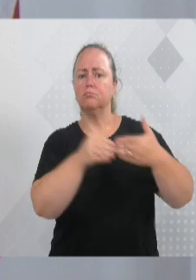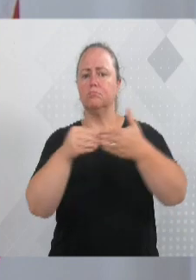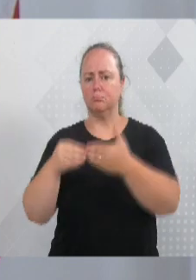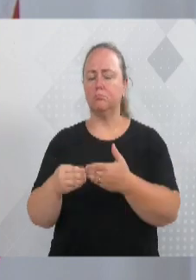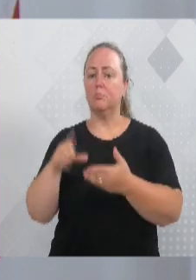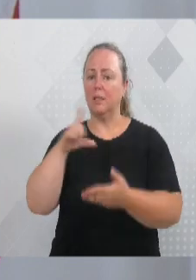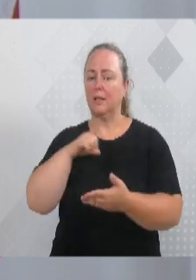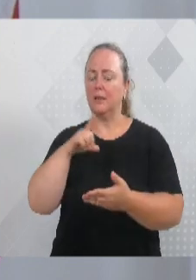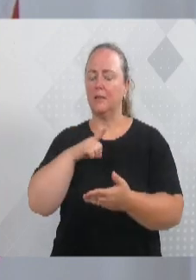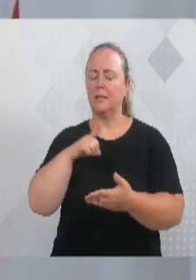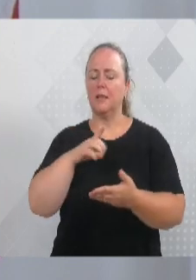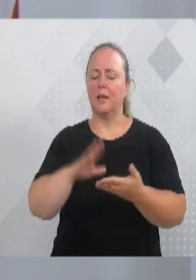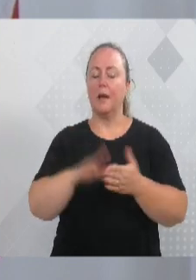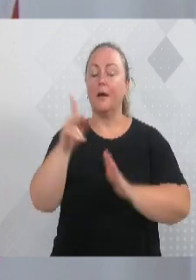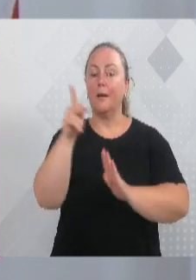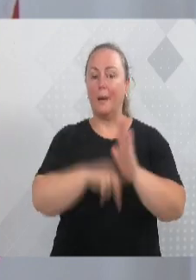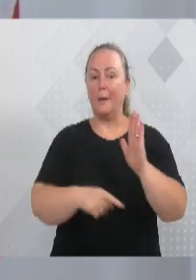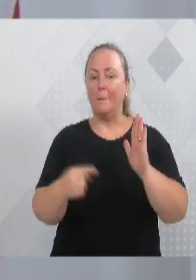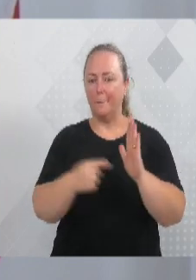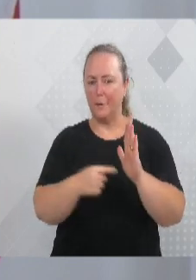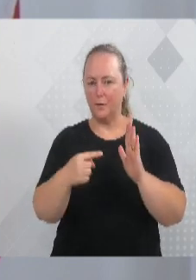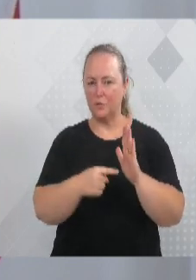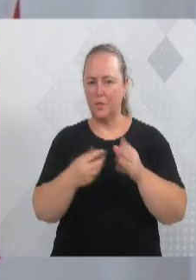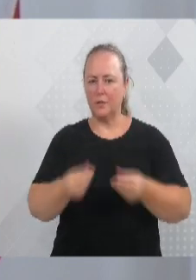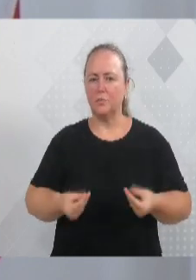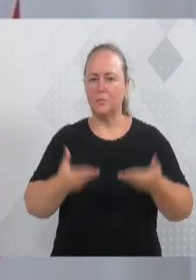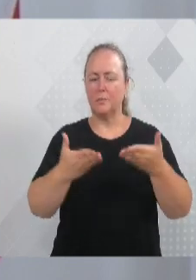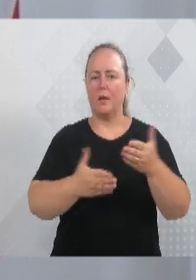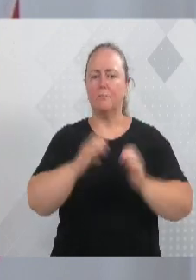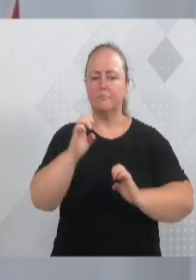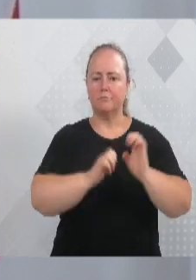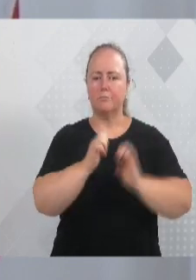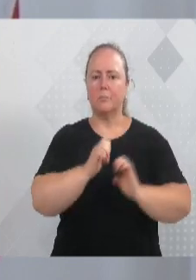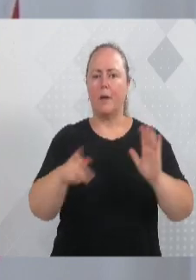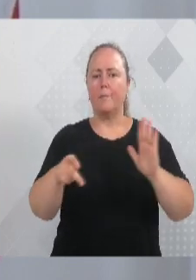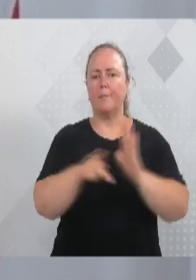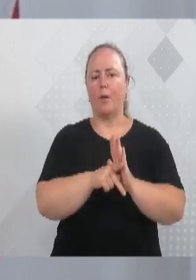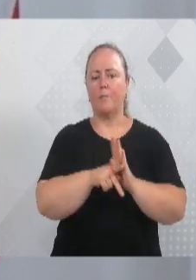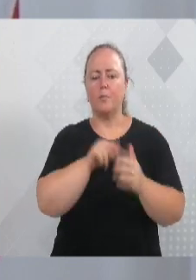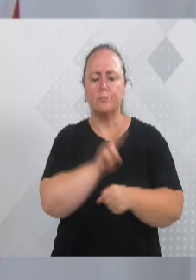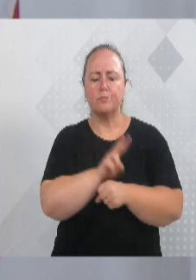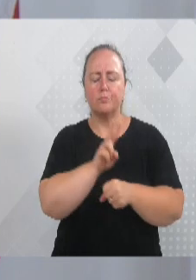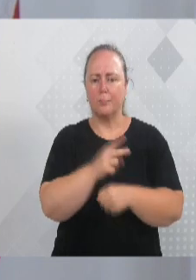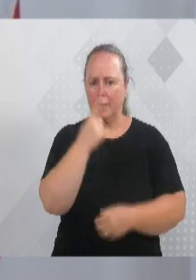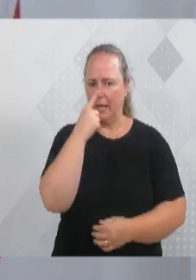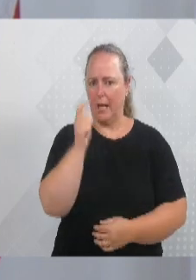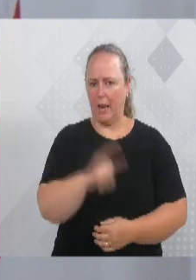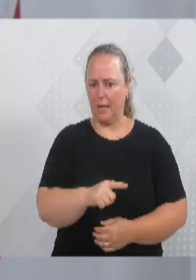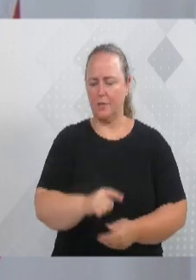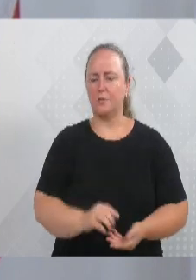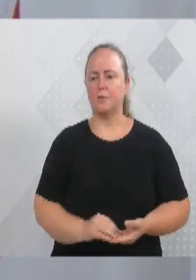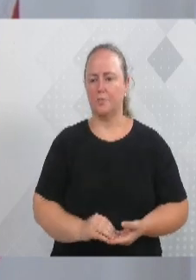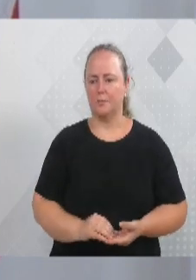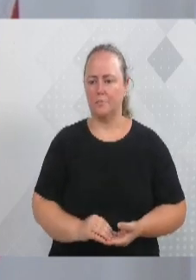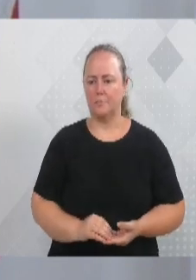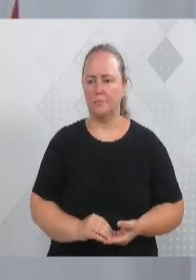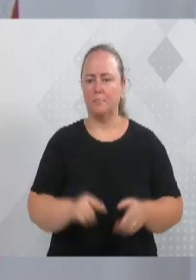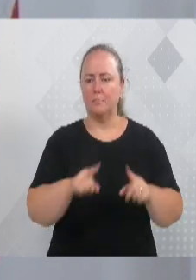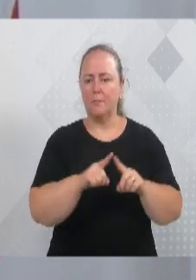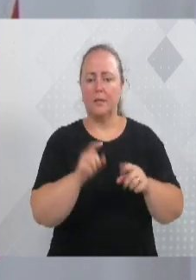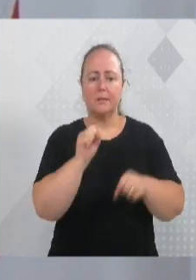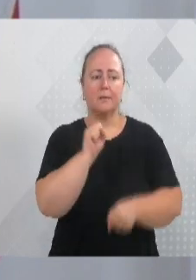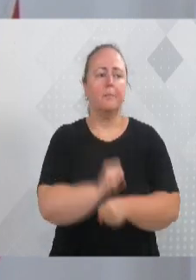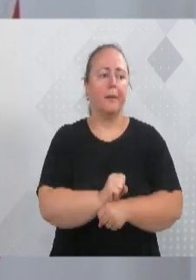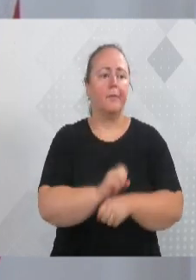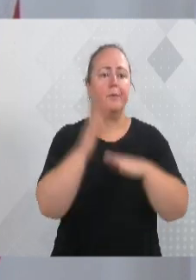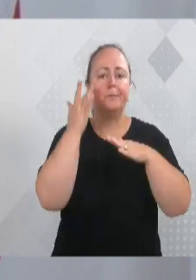uma um projeto para industrializar o lixo e infelizmente ele parou em algum lugar